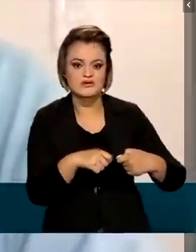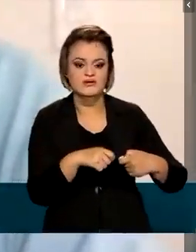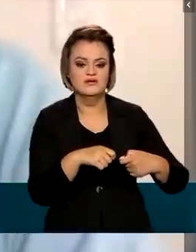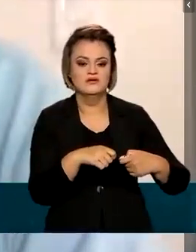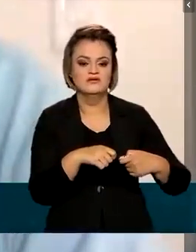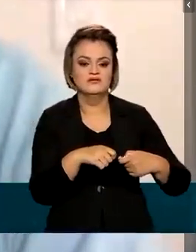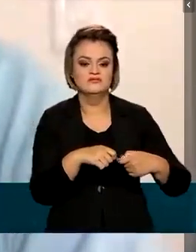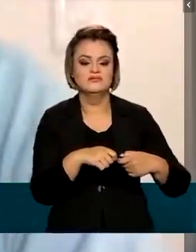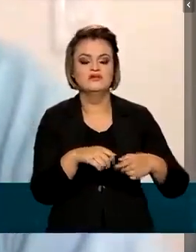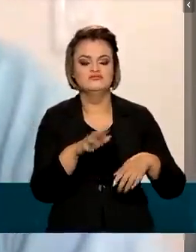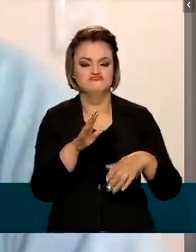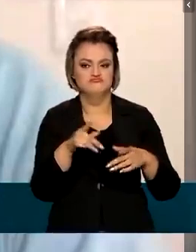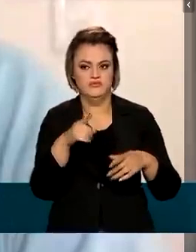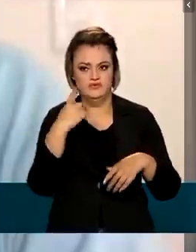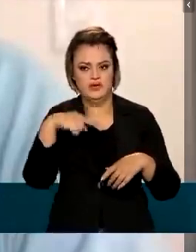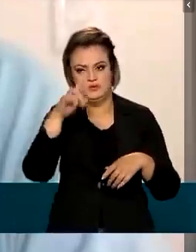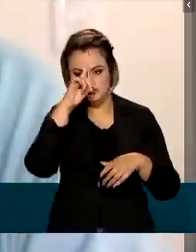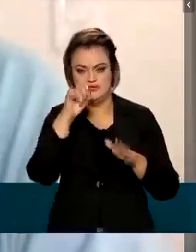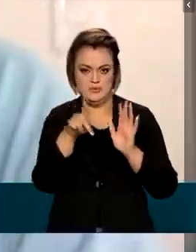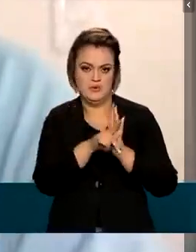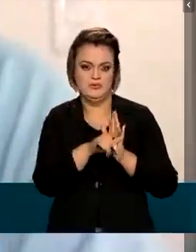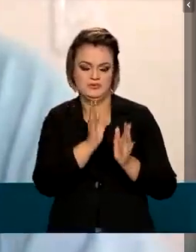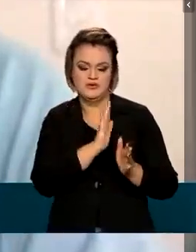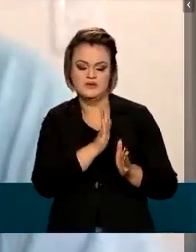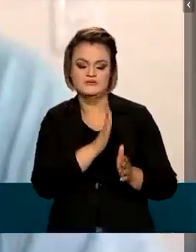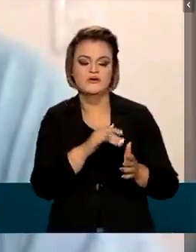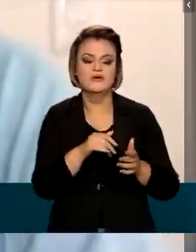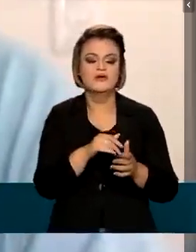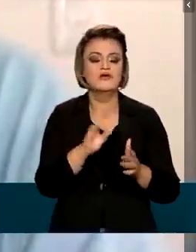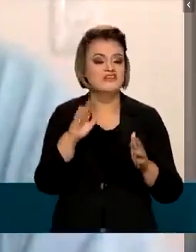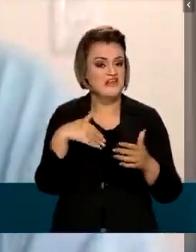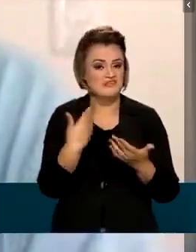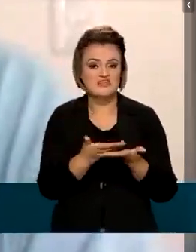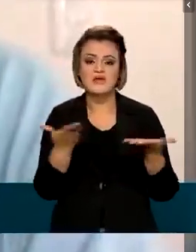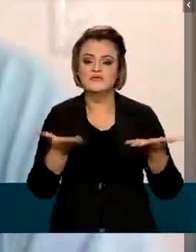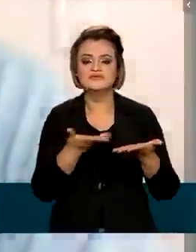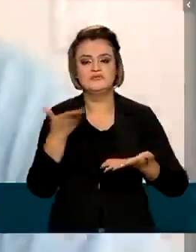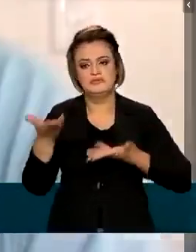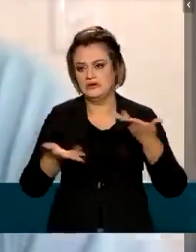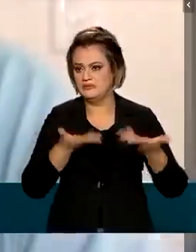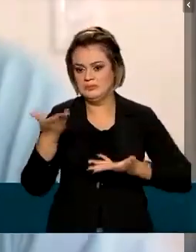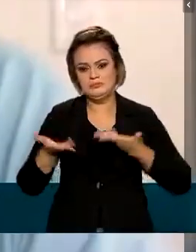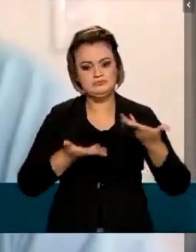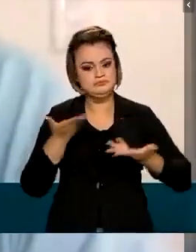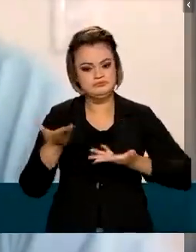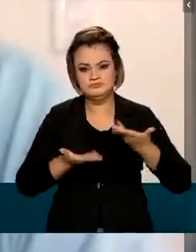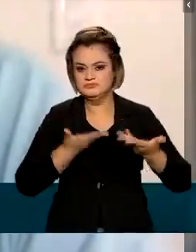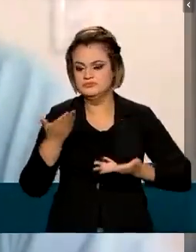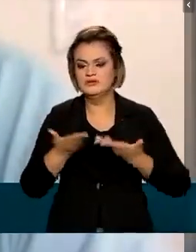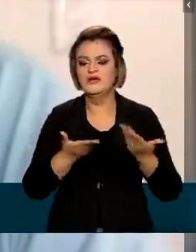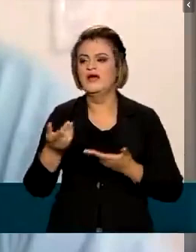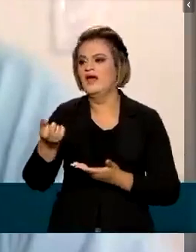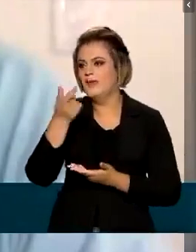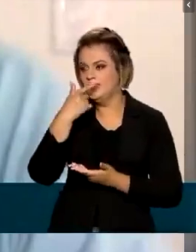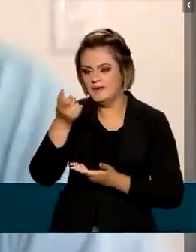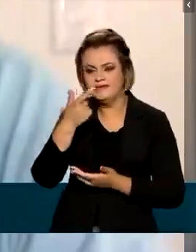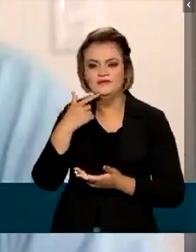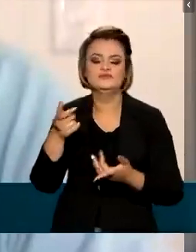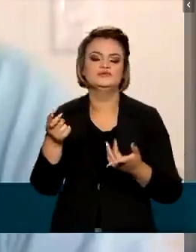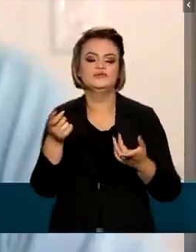é o hospital cardíaco. E até hoje estou me tratando. Pego remédio de alto